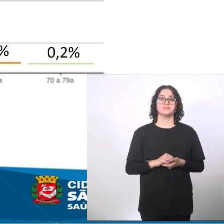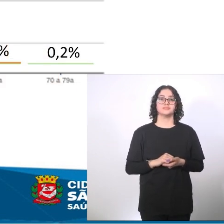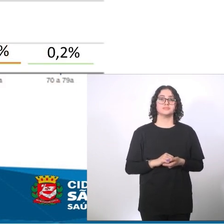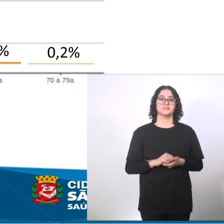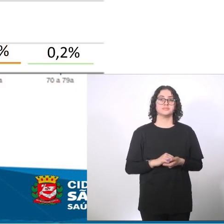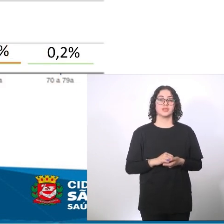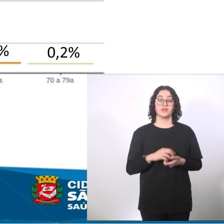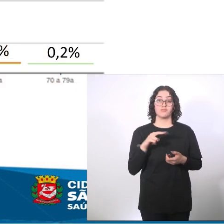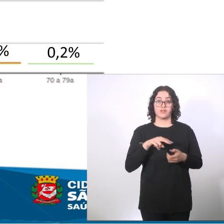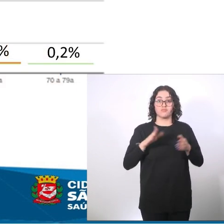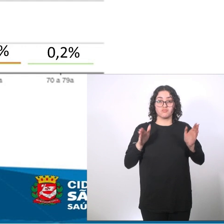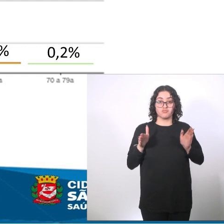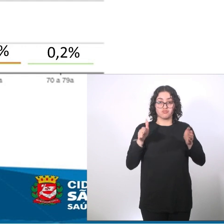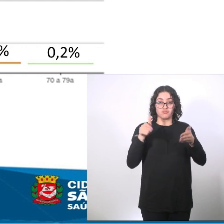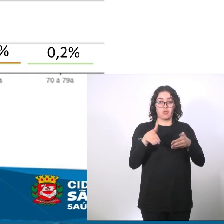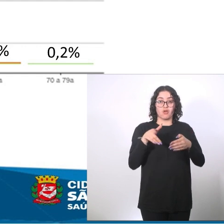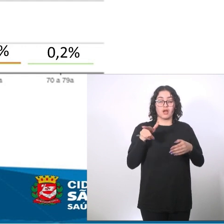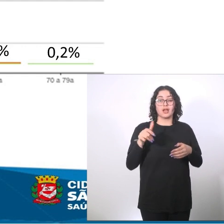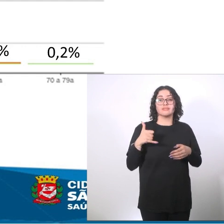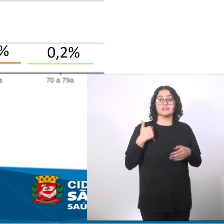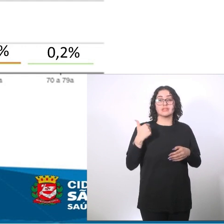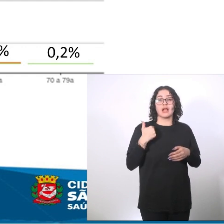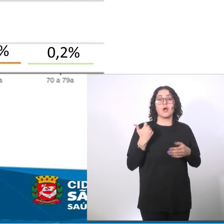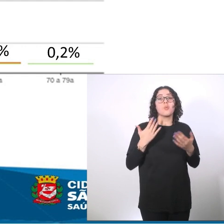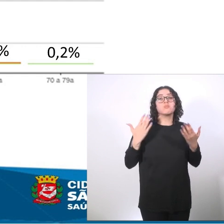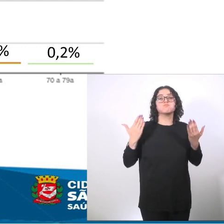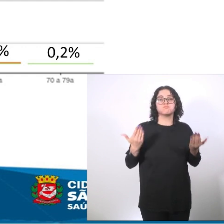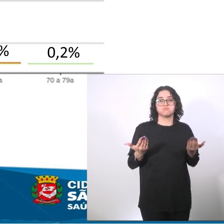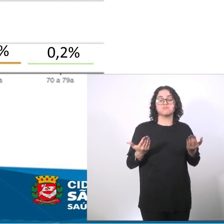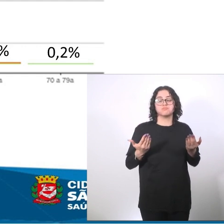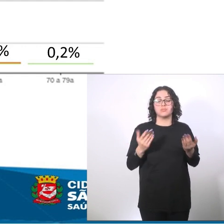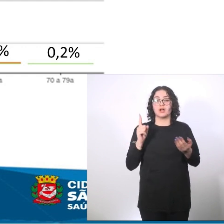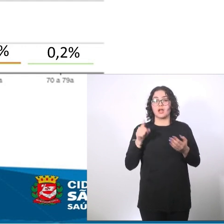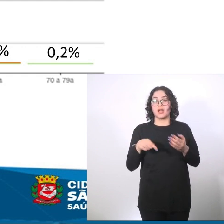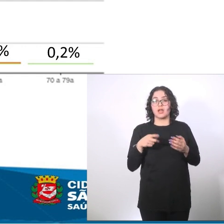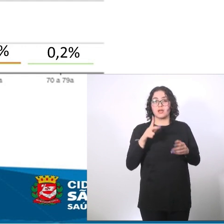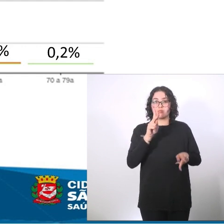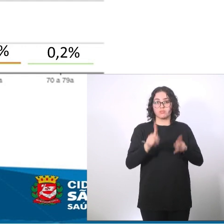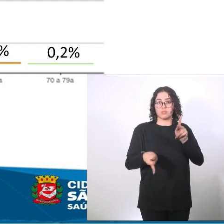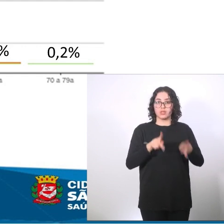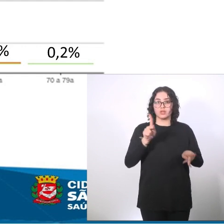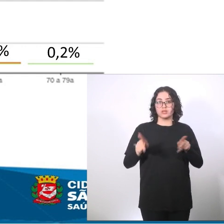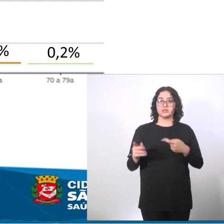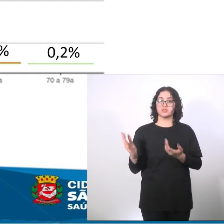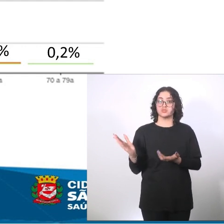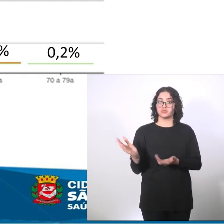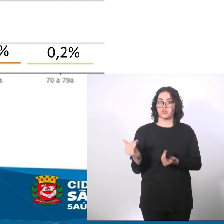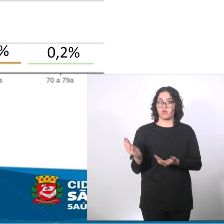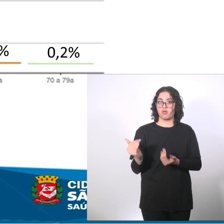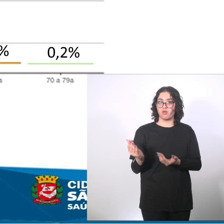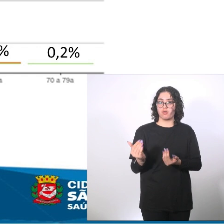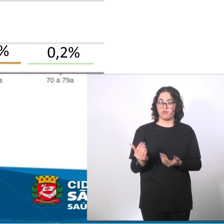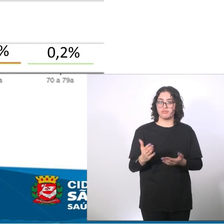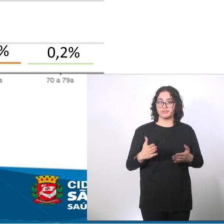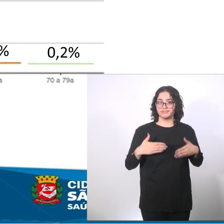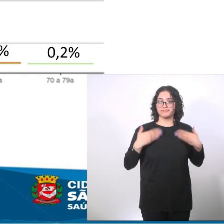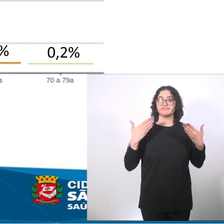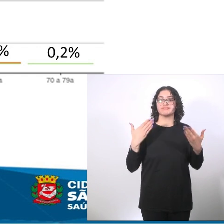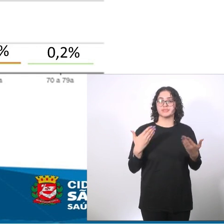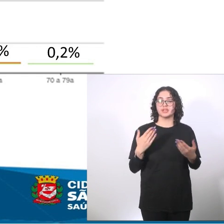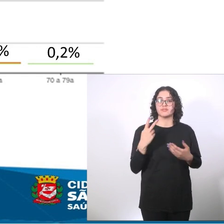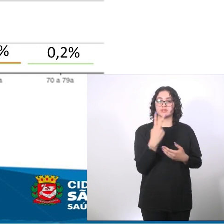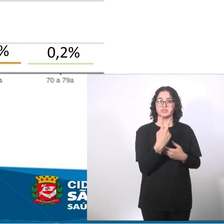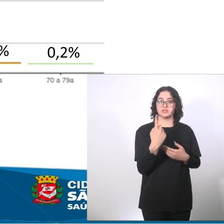a grande concentração da faixa etária numa população que a gente fala jovem e ativa, de 21